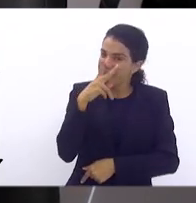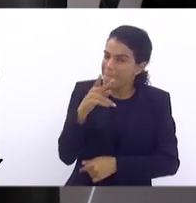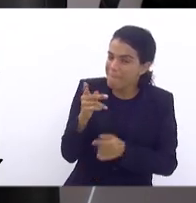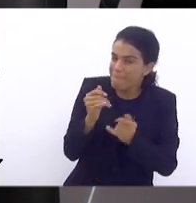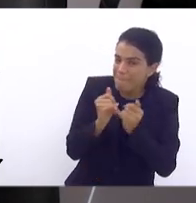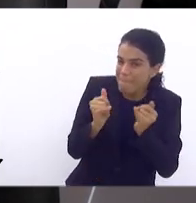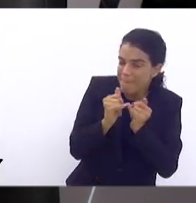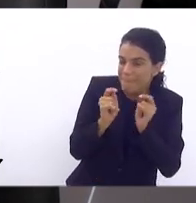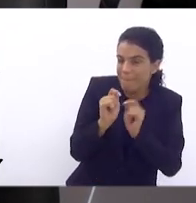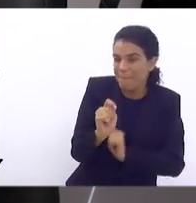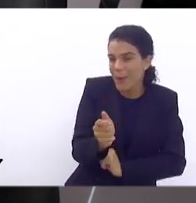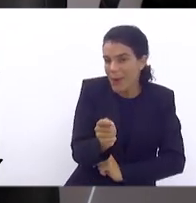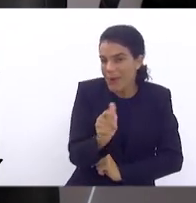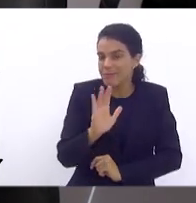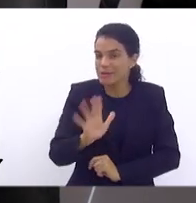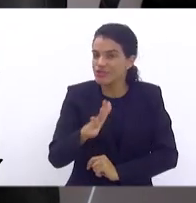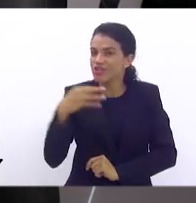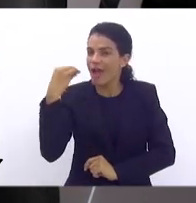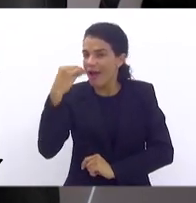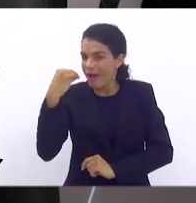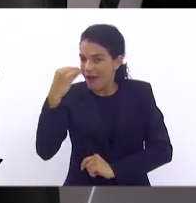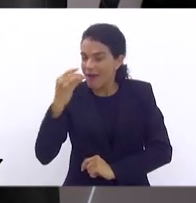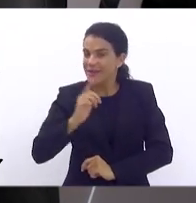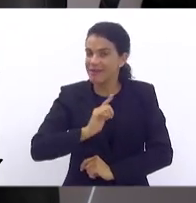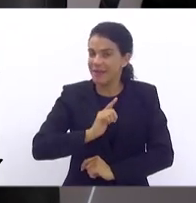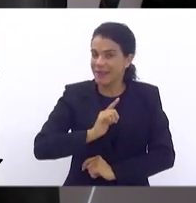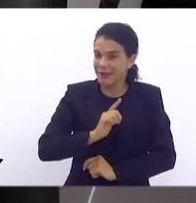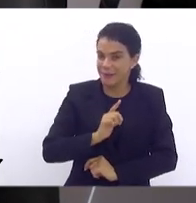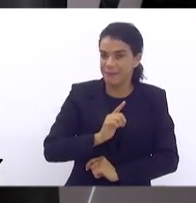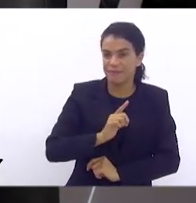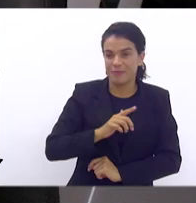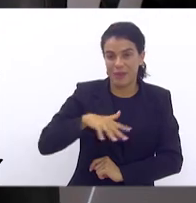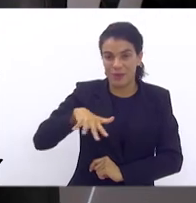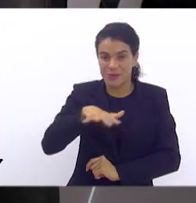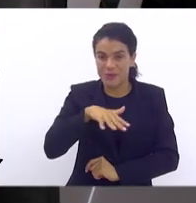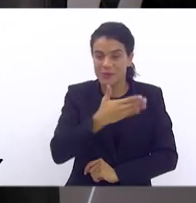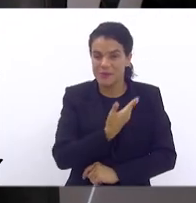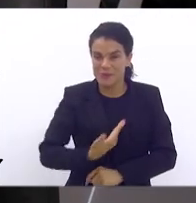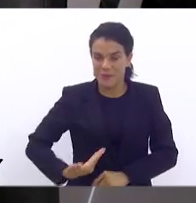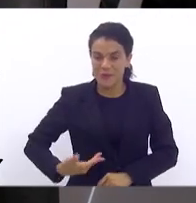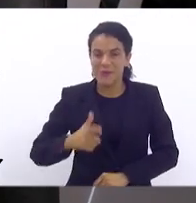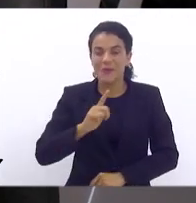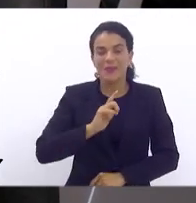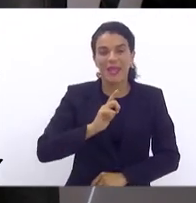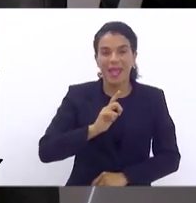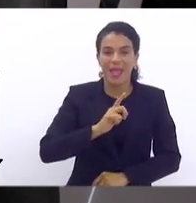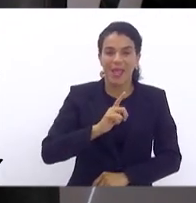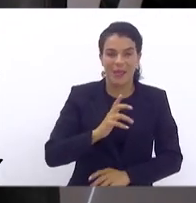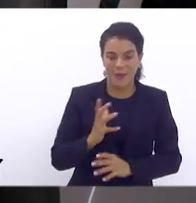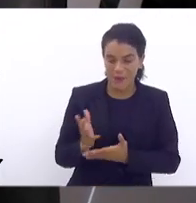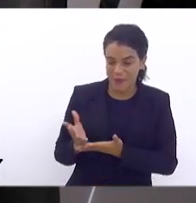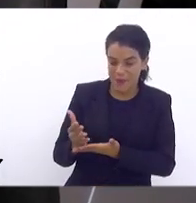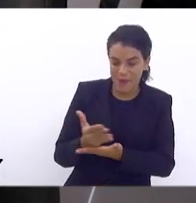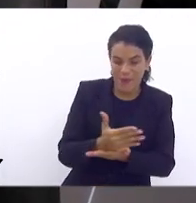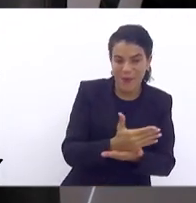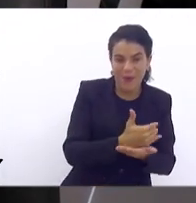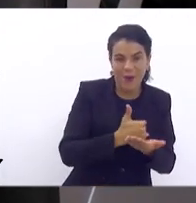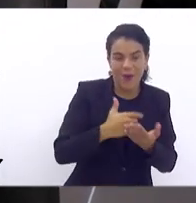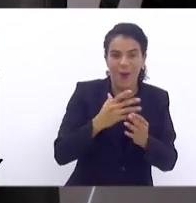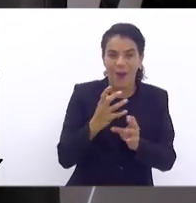já passa um pouco por isso né a gente sabe que no poder no setor público a gente tem né o orçamento